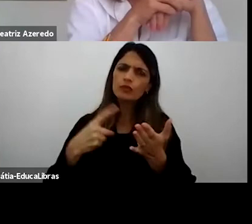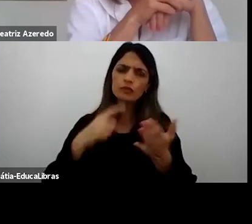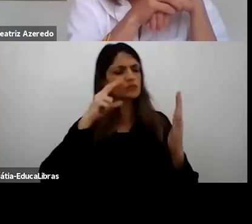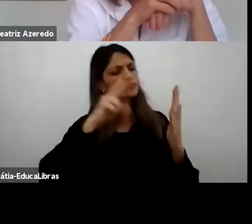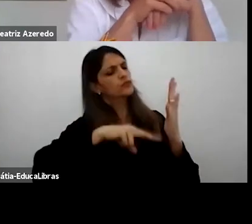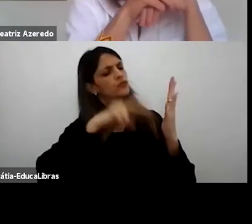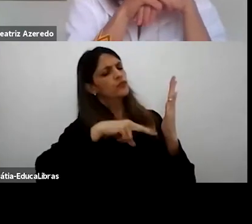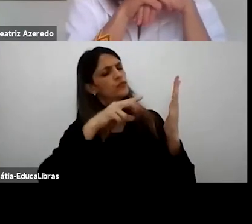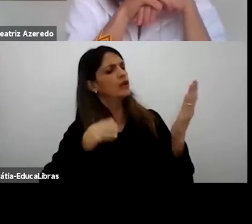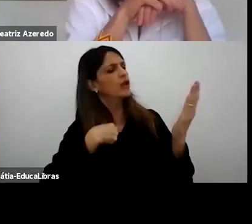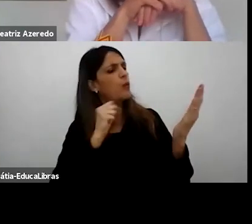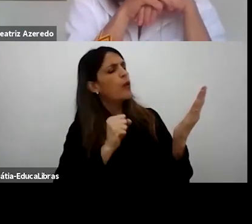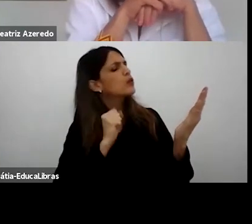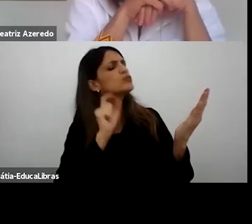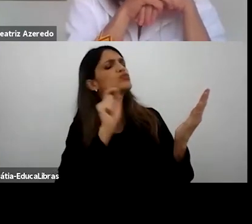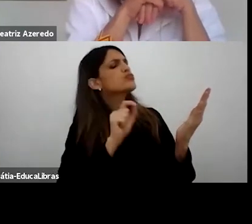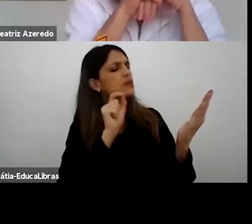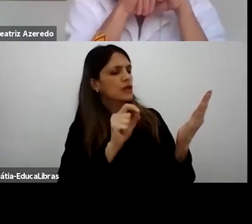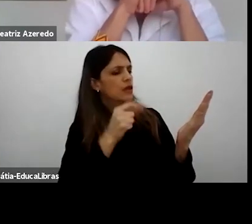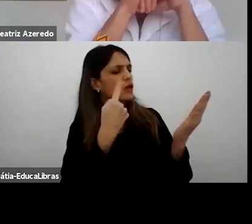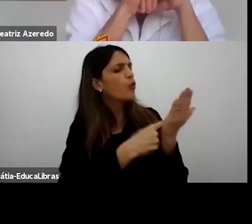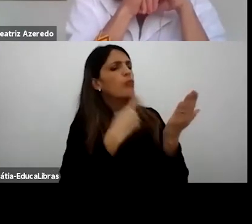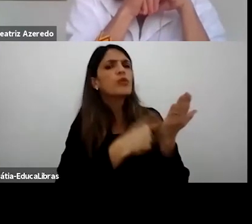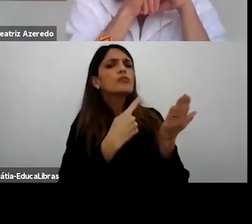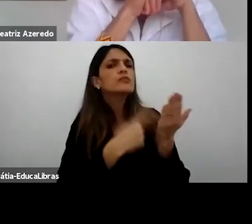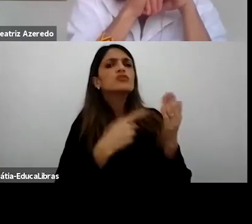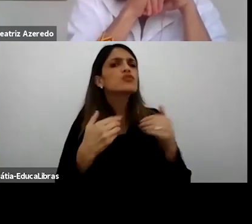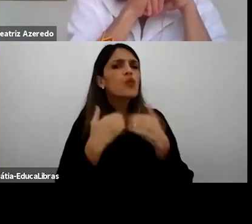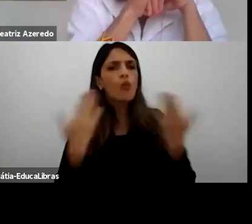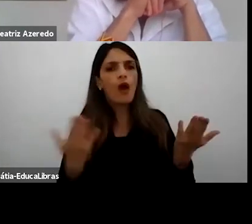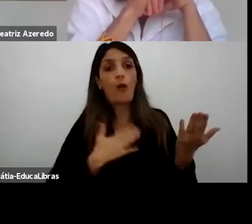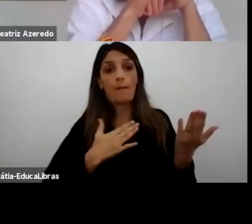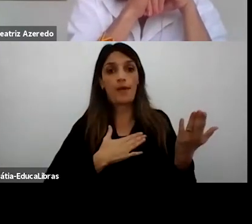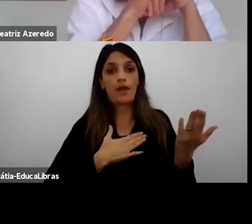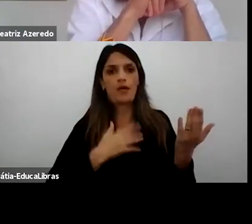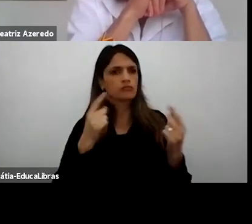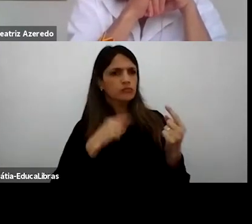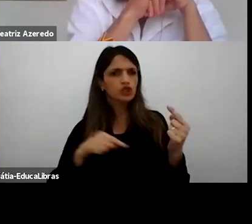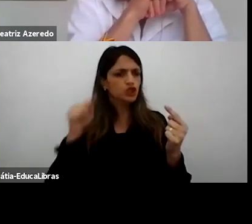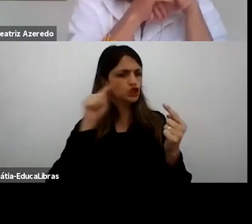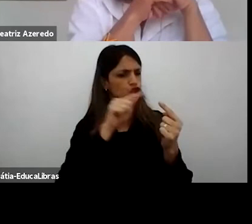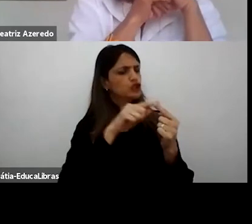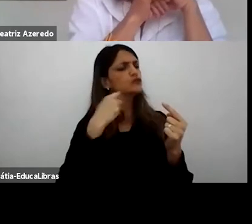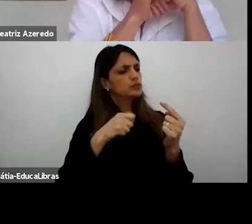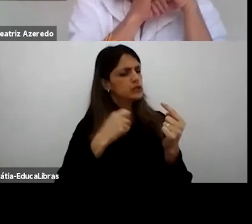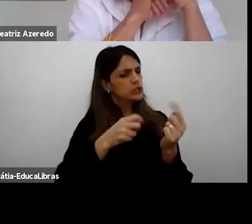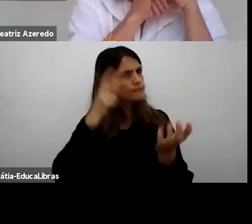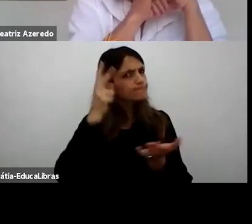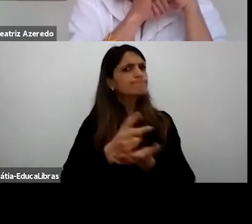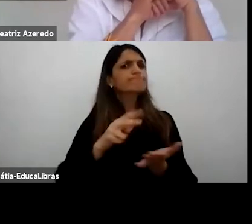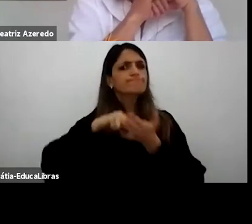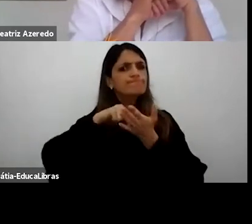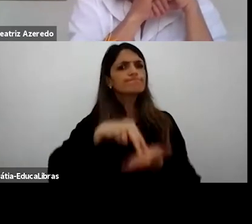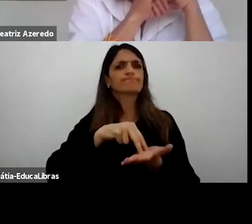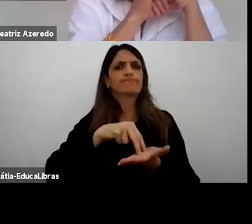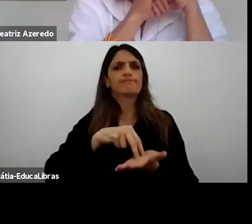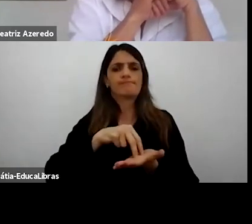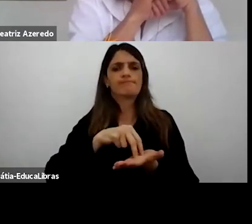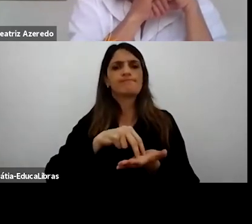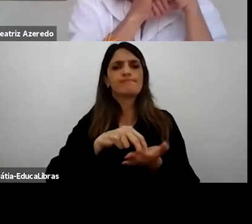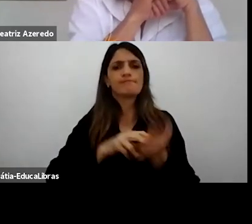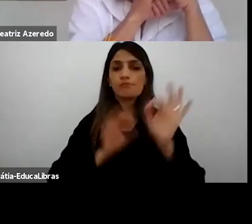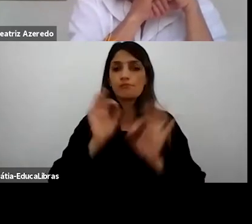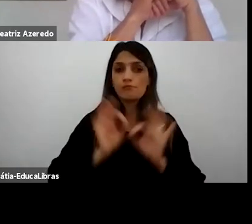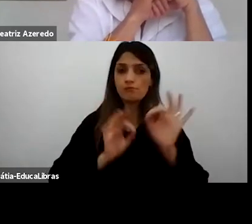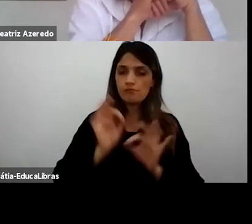encaixo aqui, quais vão ser meus compromissos, transformar isso em metas e números objetivos dentro do planejamento da sua organização e na